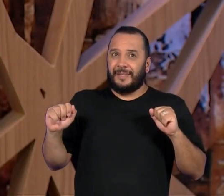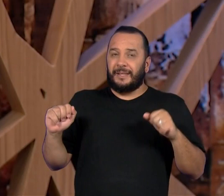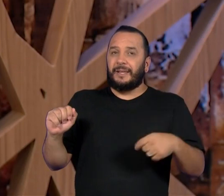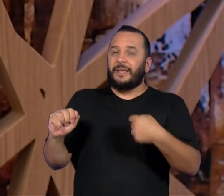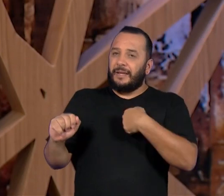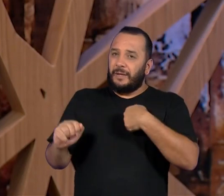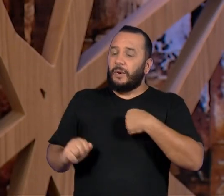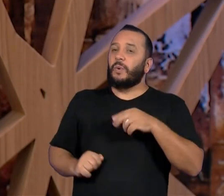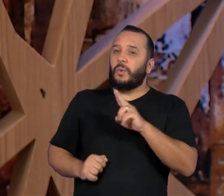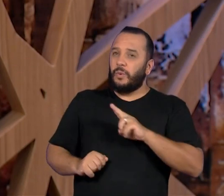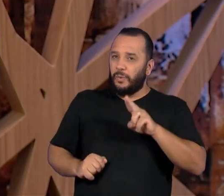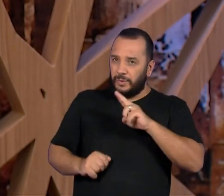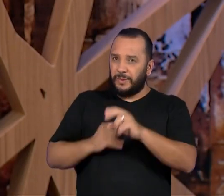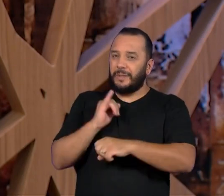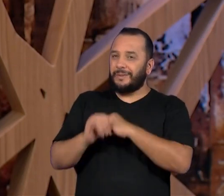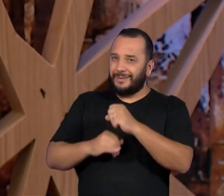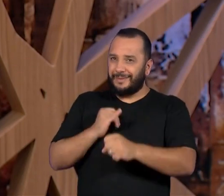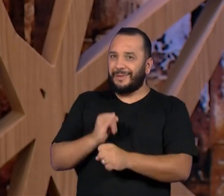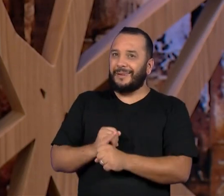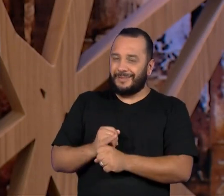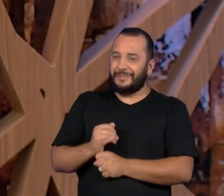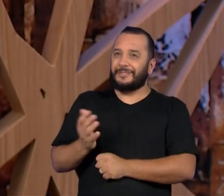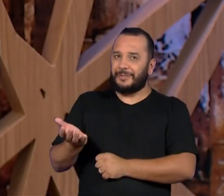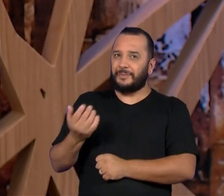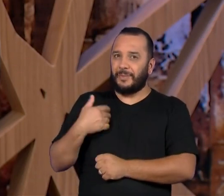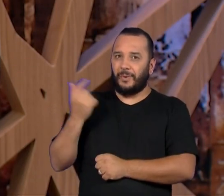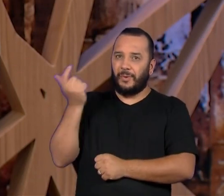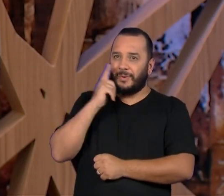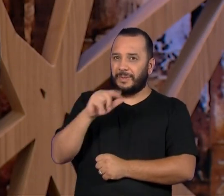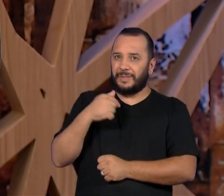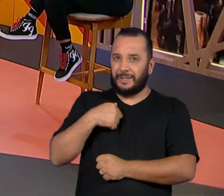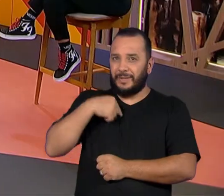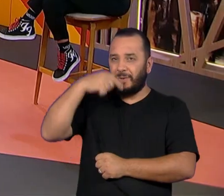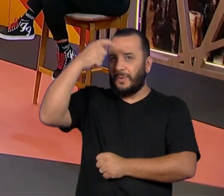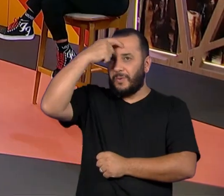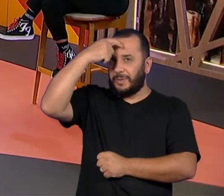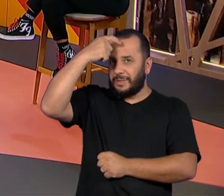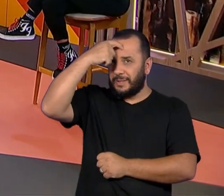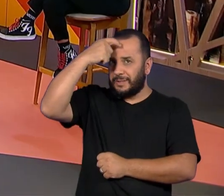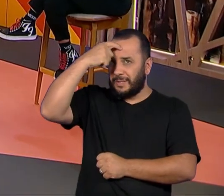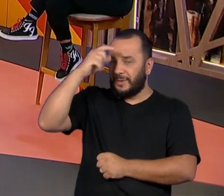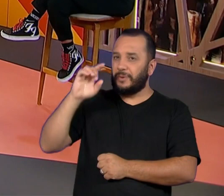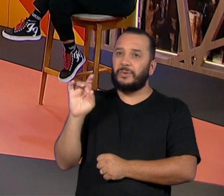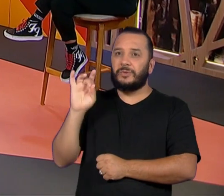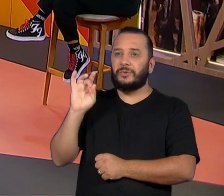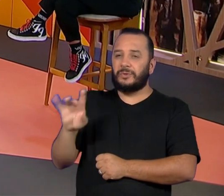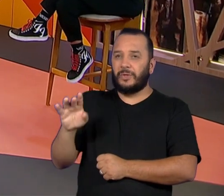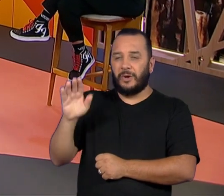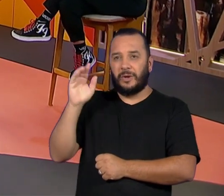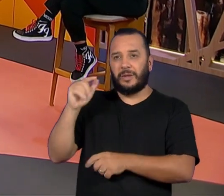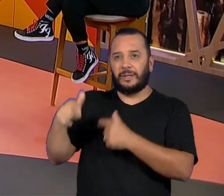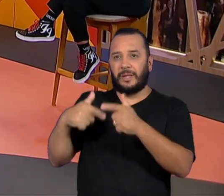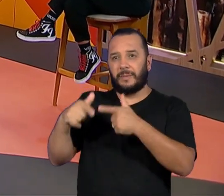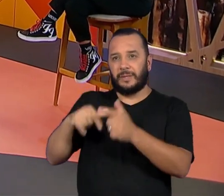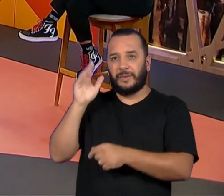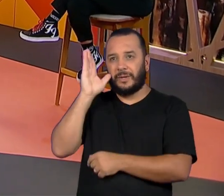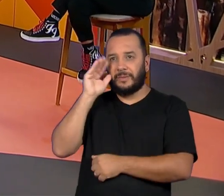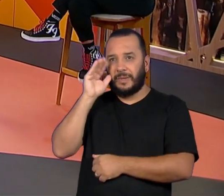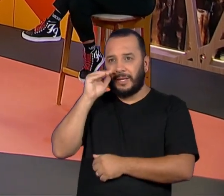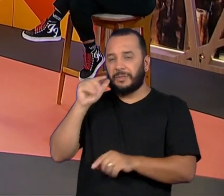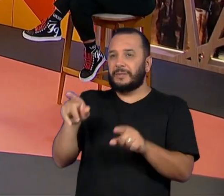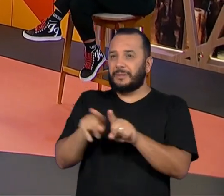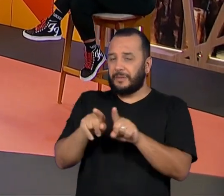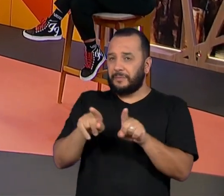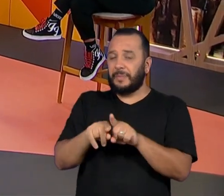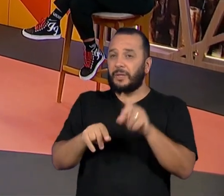use esse espaço que a internet me proporcionou para trazer a conscientização não só das trabalhadoras domésticas, mas dos prestadores